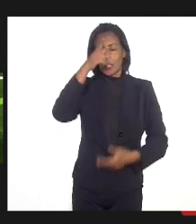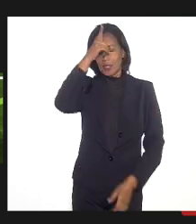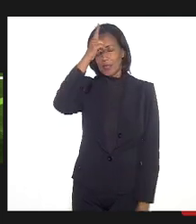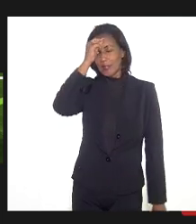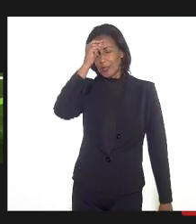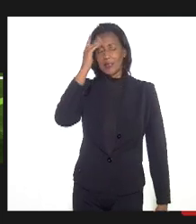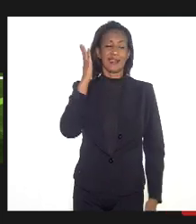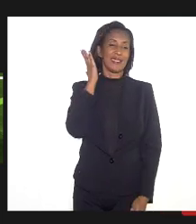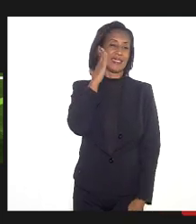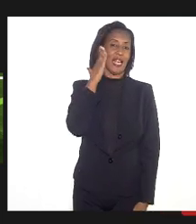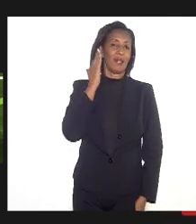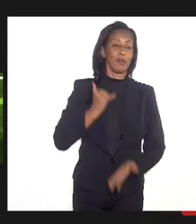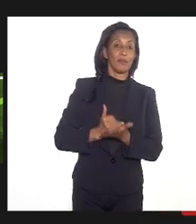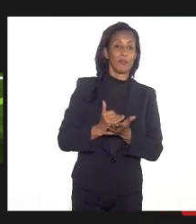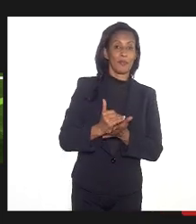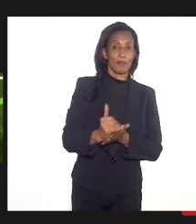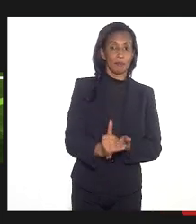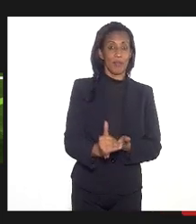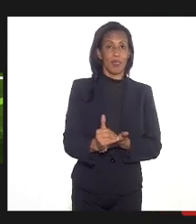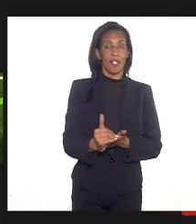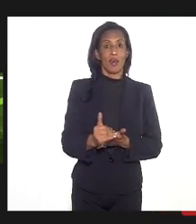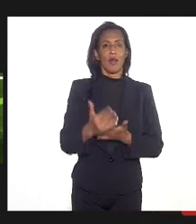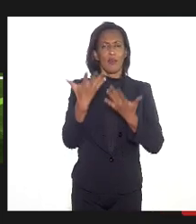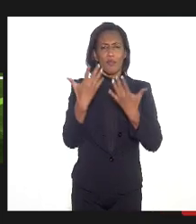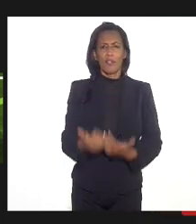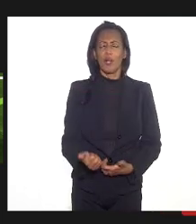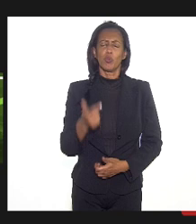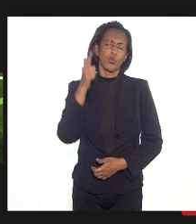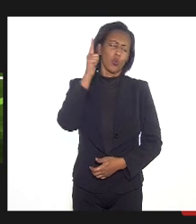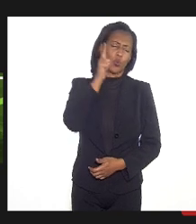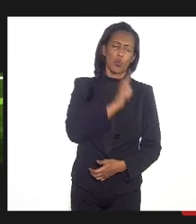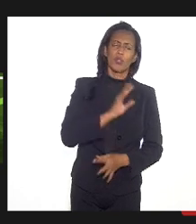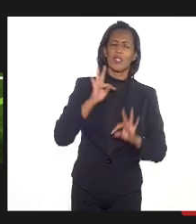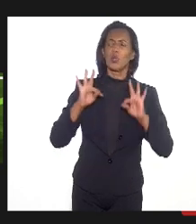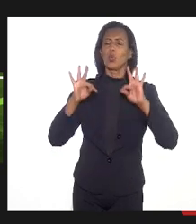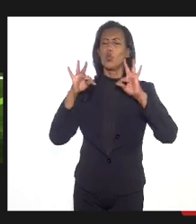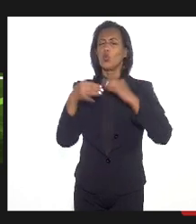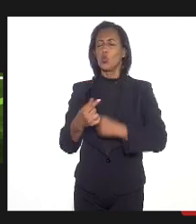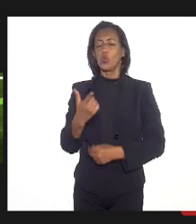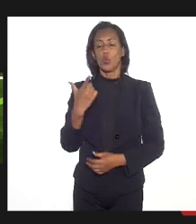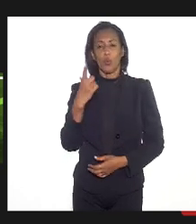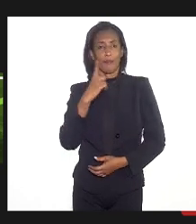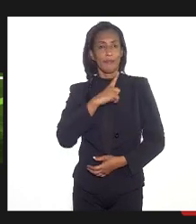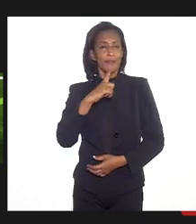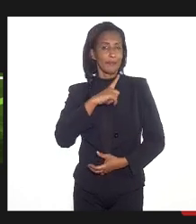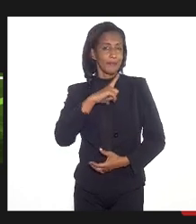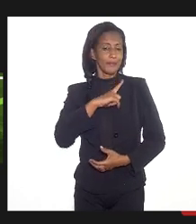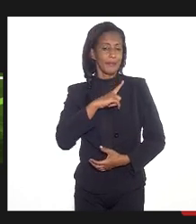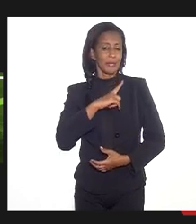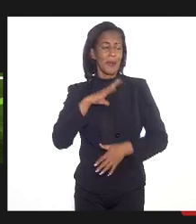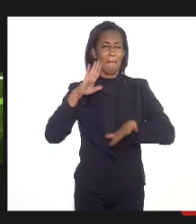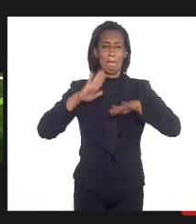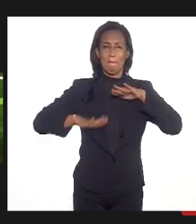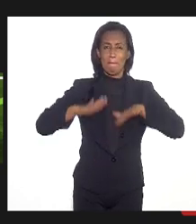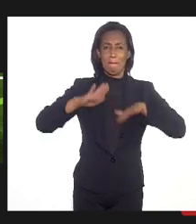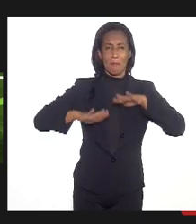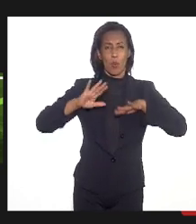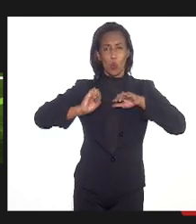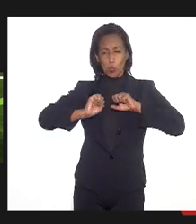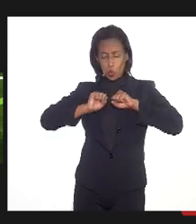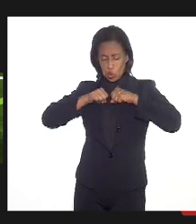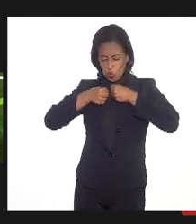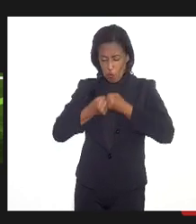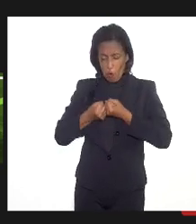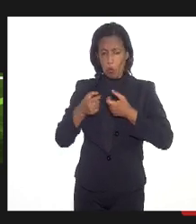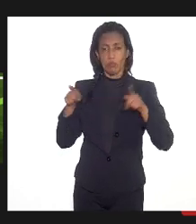a gente vai poder conseguir tudo aquilo que a gente tem, né? Mesmo com o esforço da gente